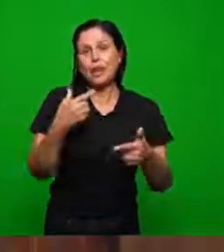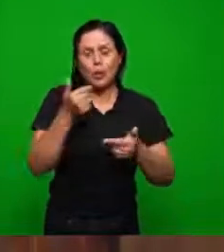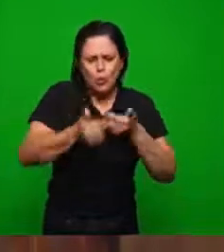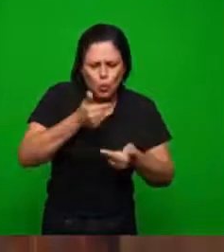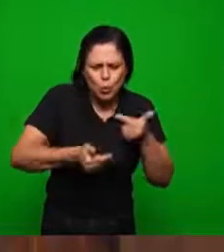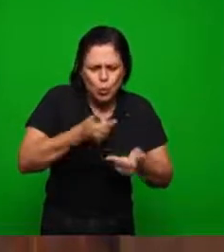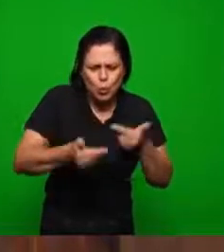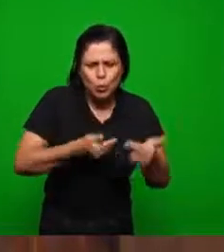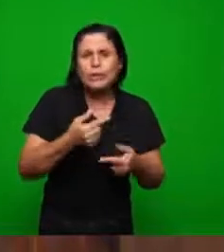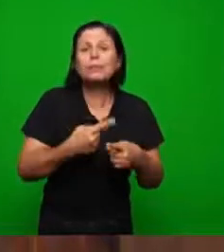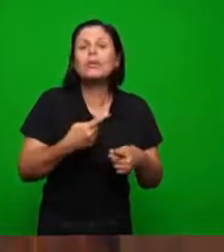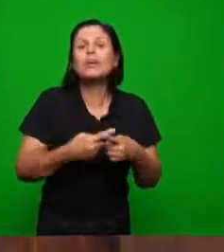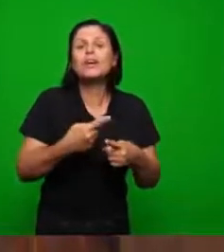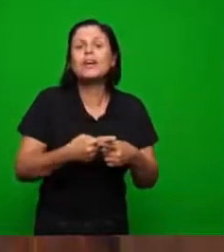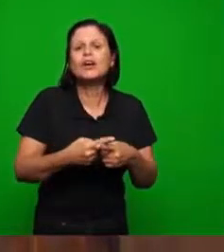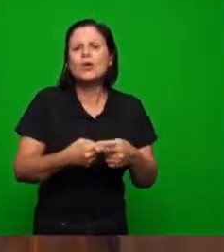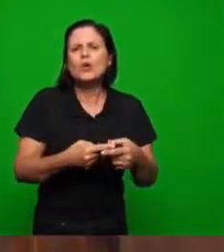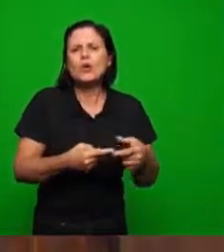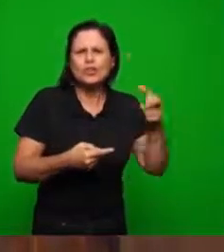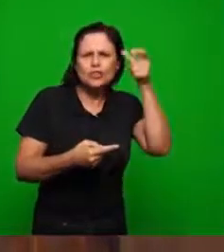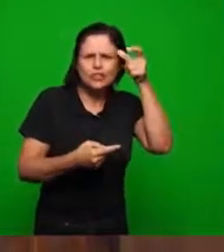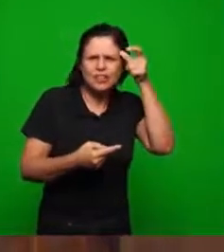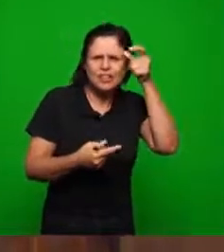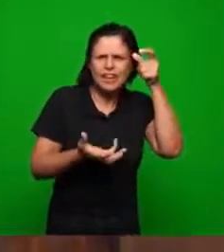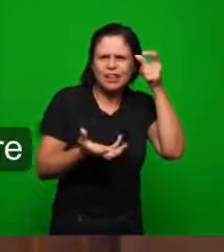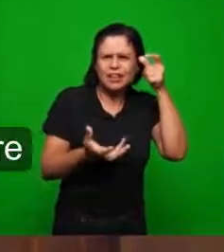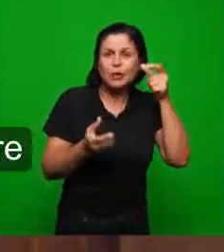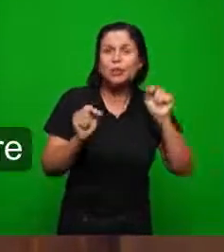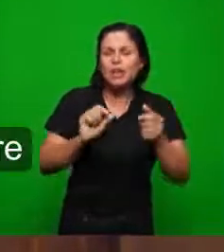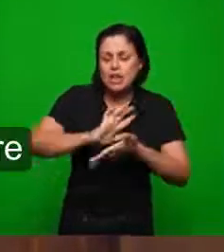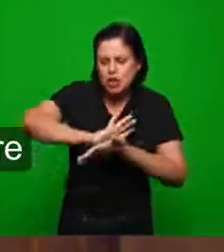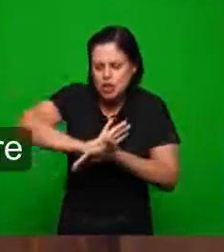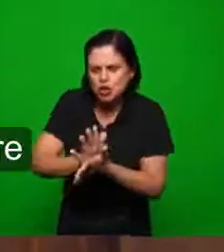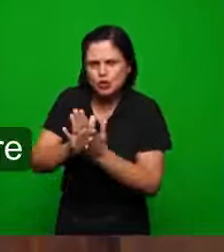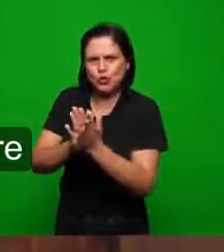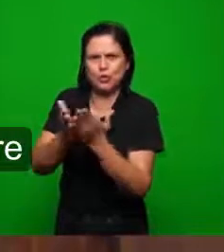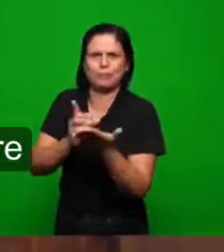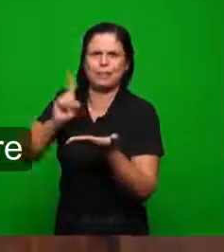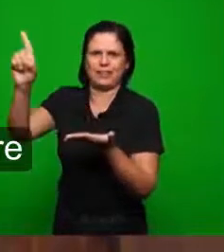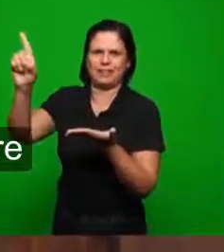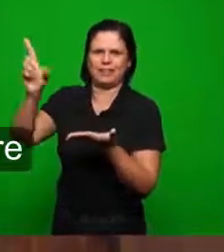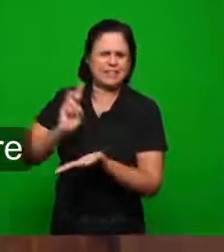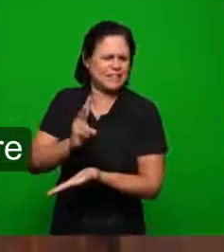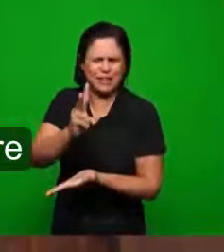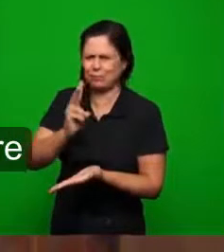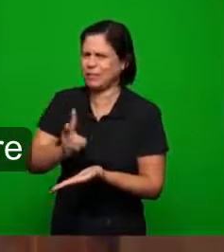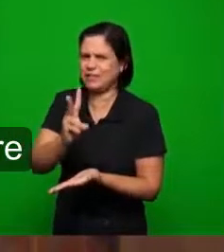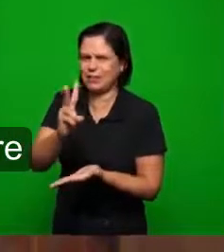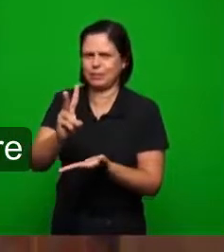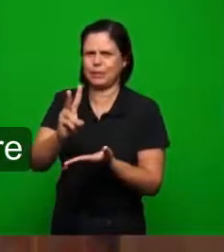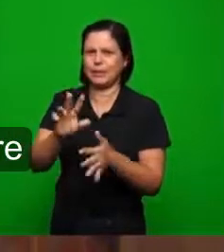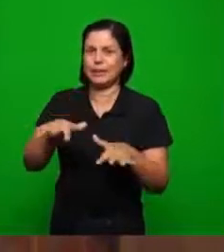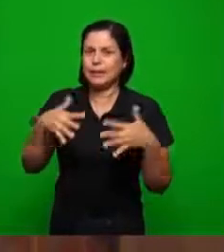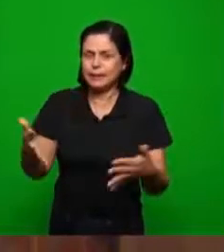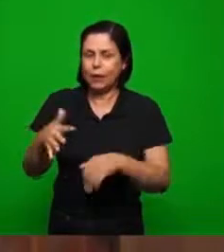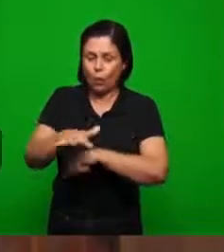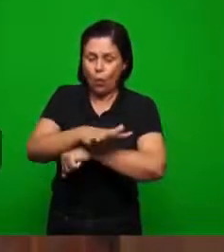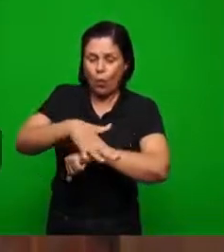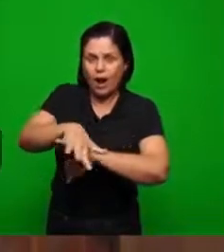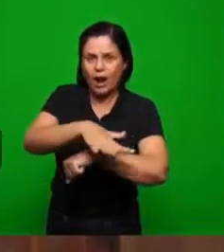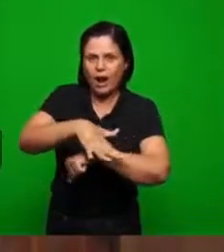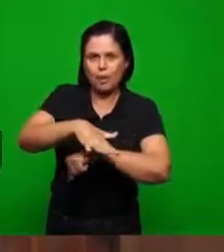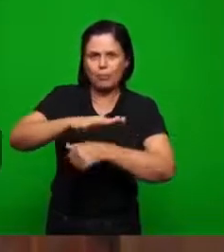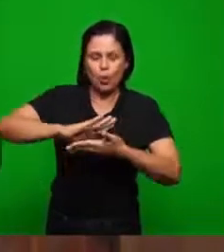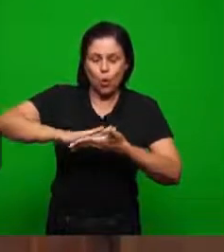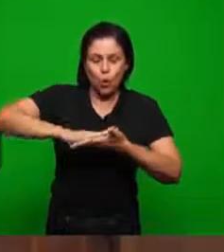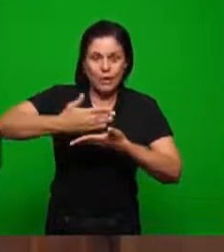toda contra a palavra. A luta em todo o decorrer da história contra a palavra. Então o campo agora, o tesouro,